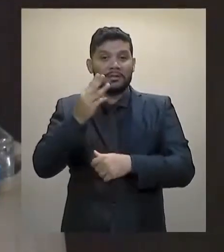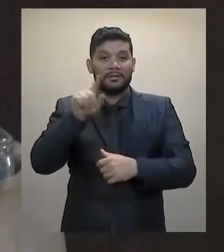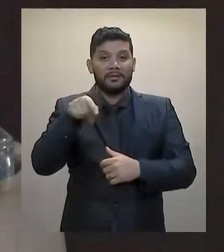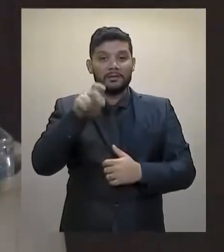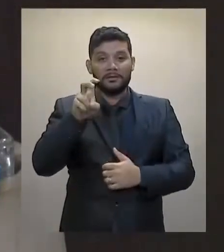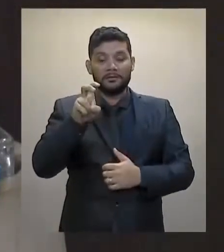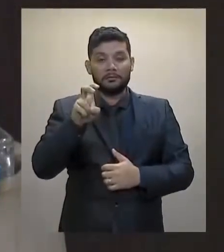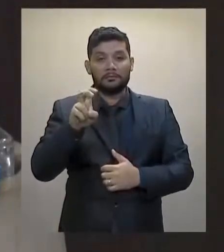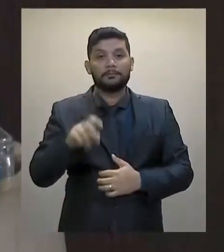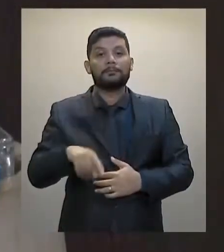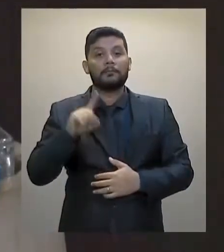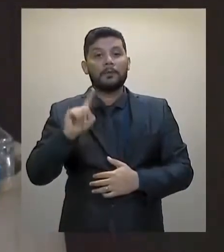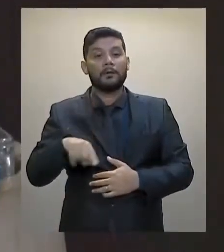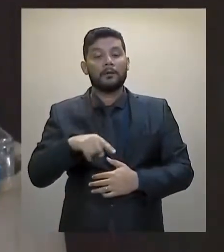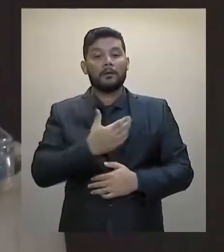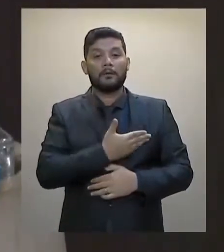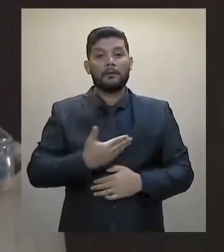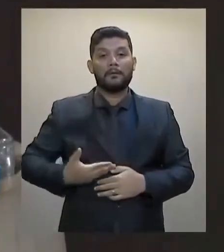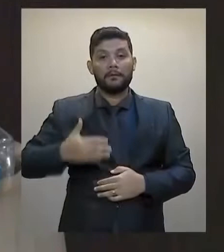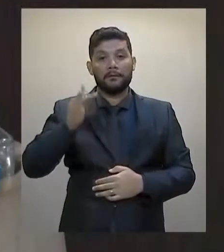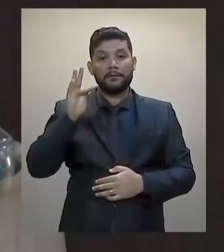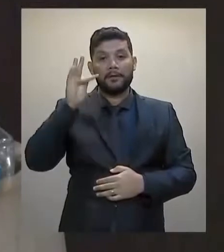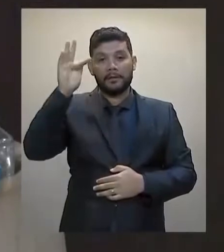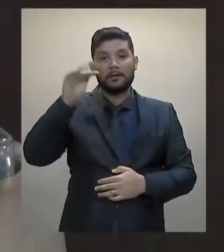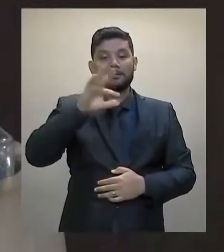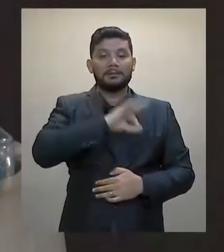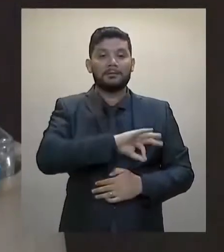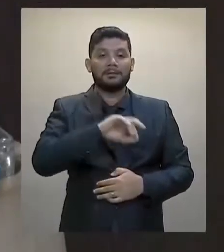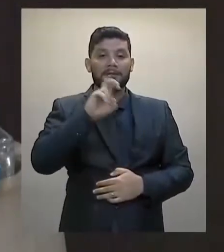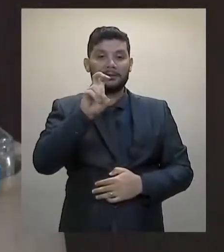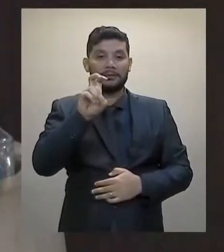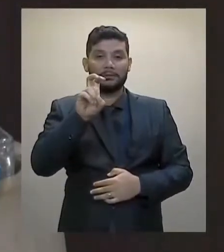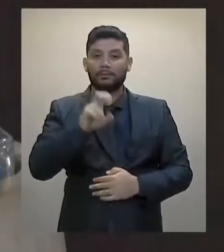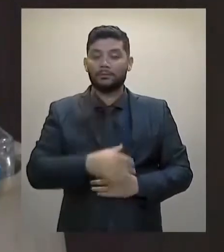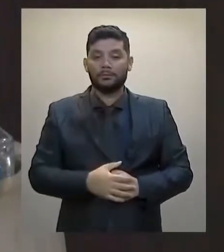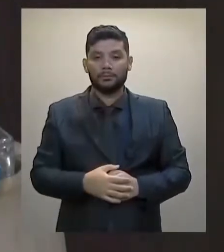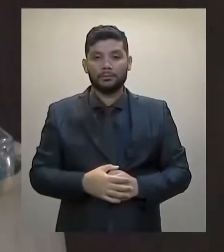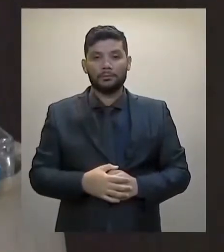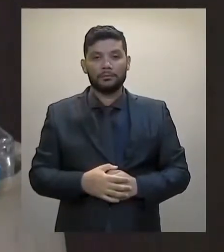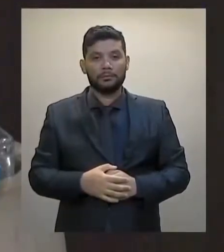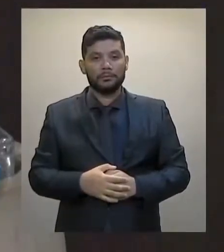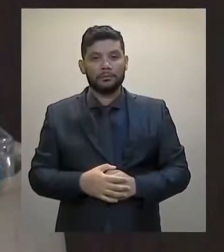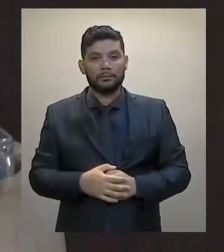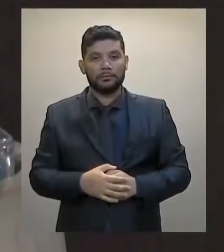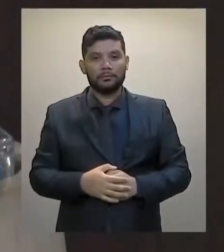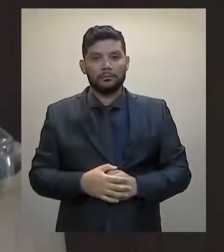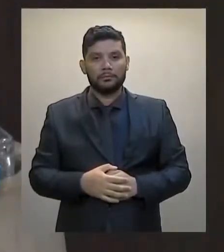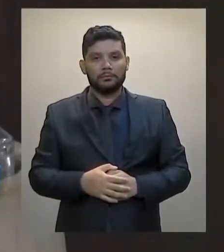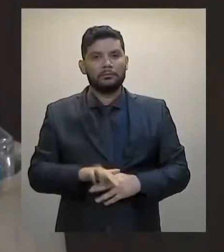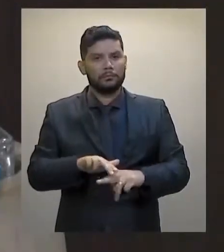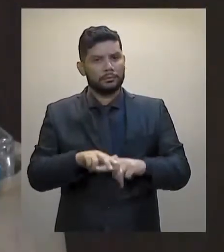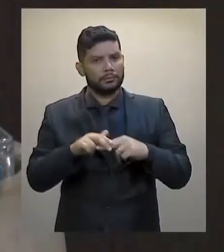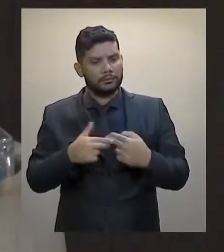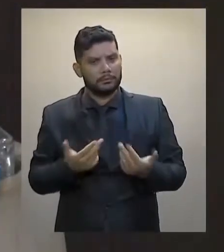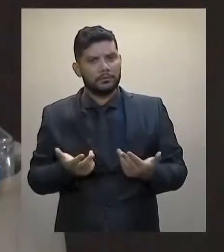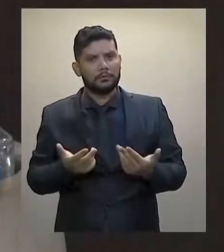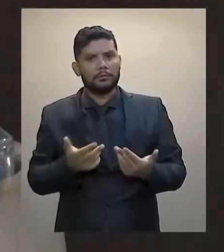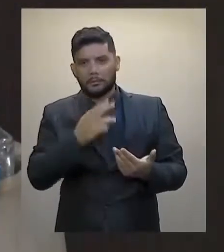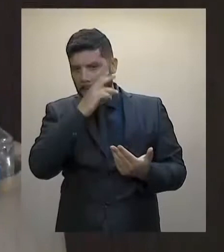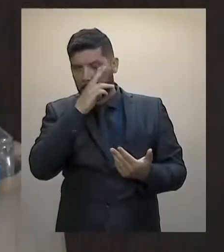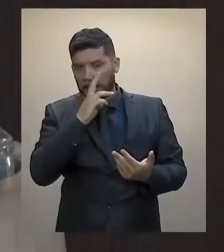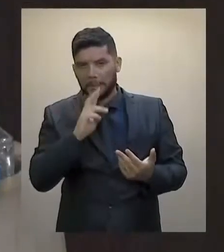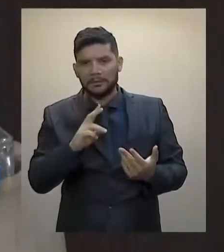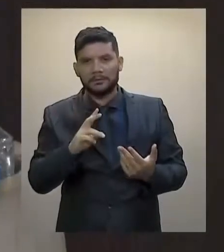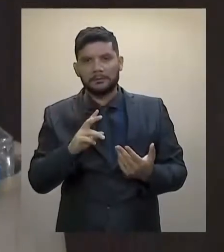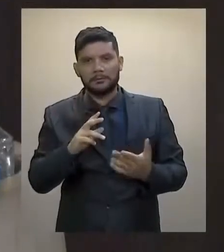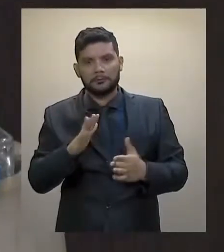a média do serviço público federal de 5 salários mínimos. Portanto, a estabilidade, a progressão mediante